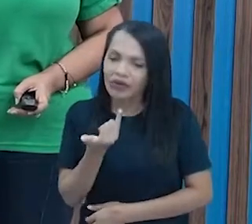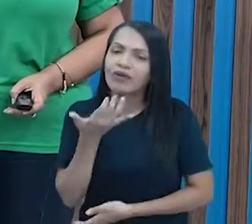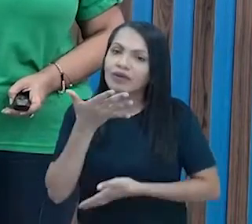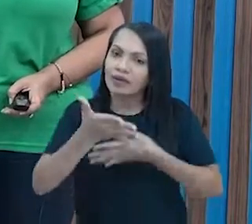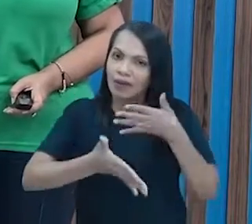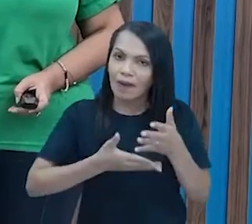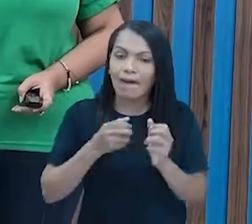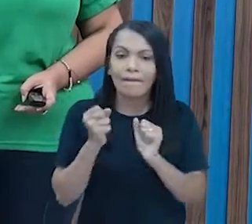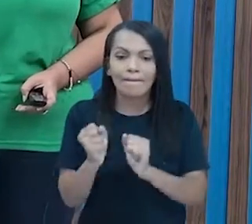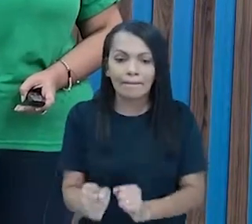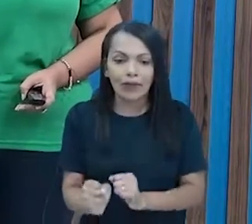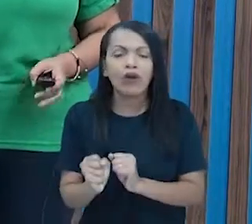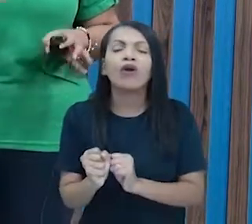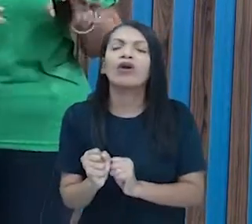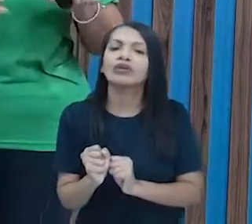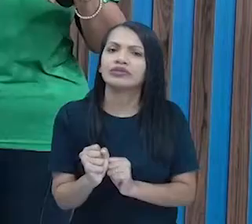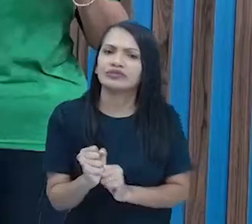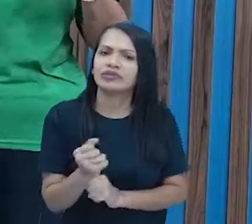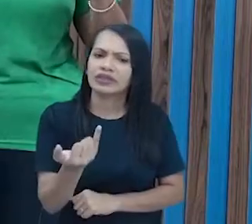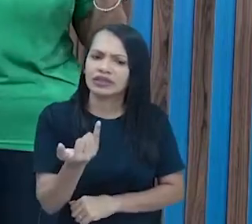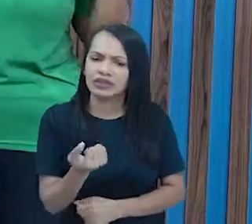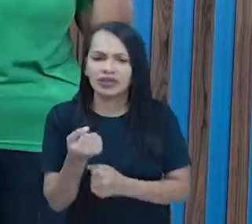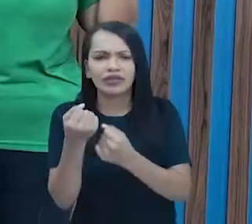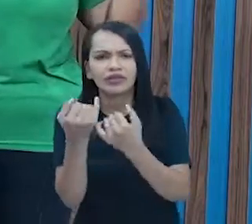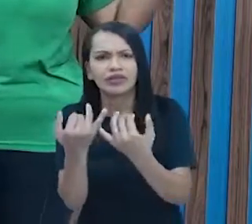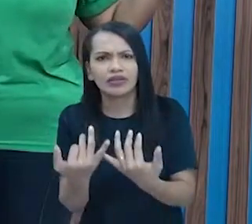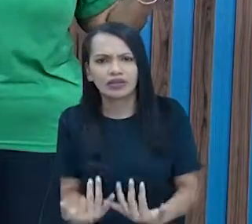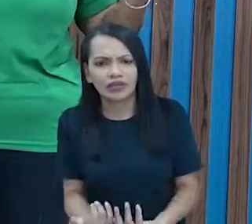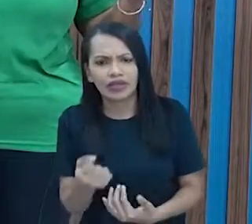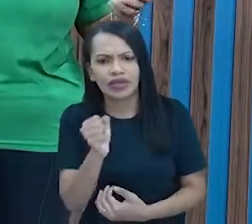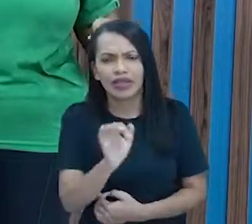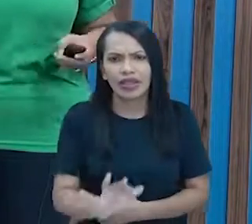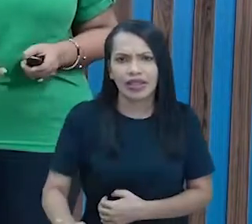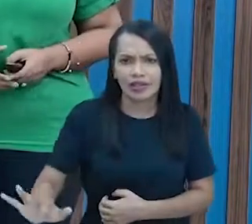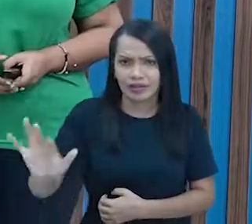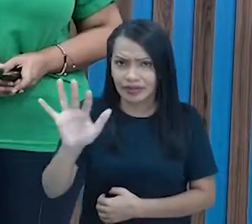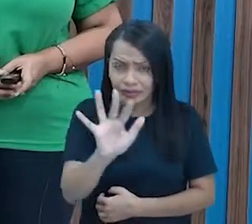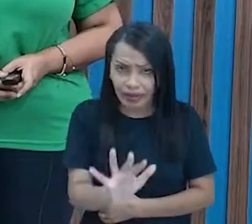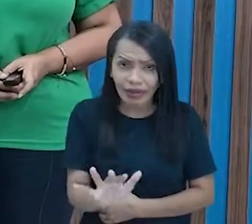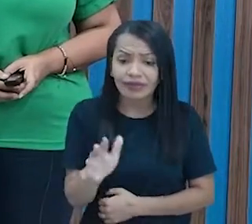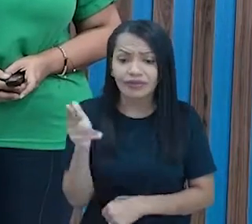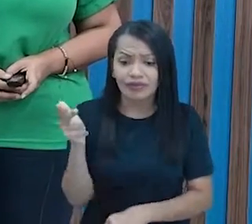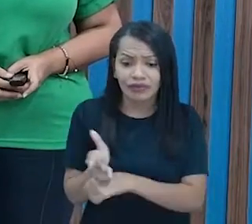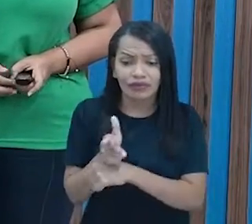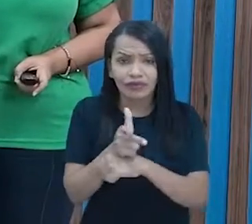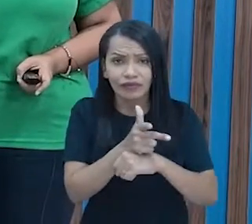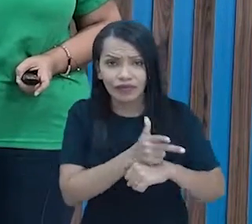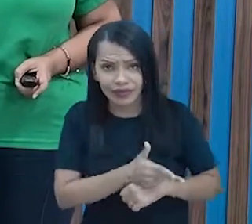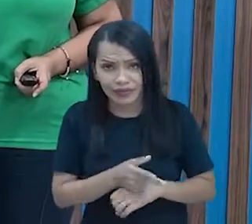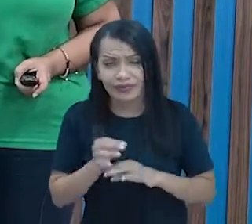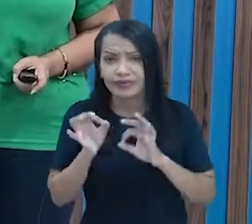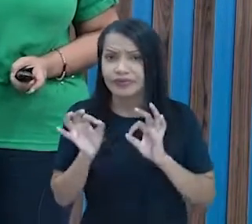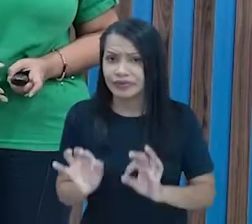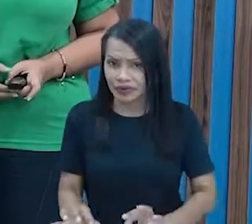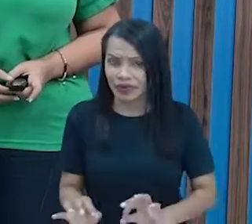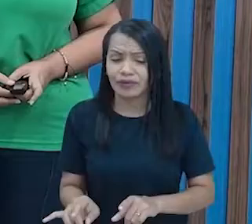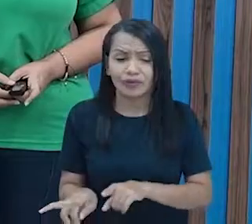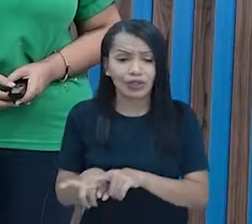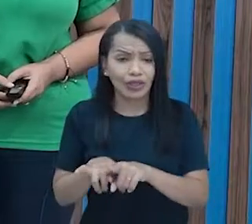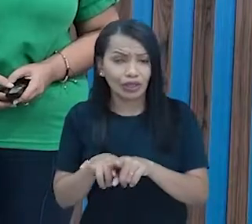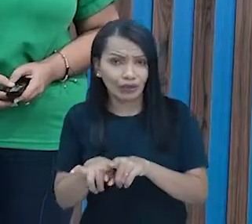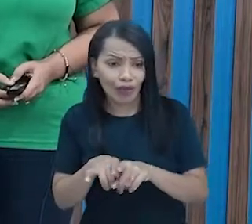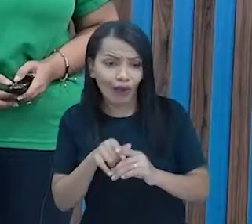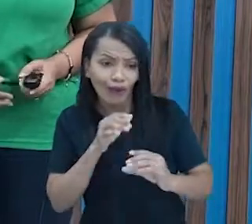podem enviar em áudio, em explicações, imagens, grava lá o seu irmão cantando